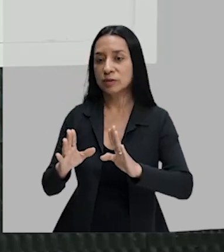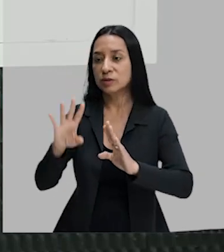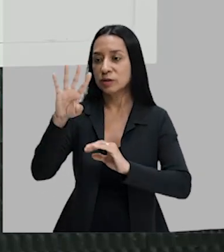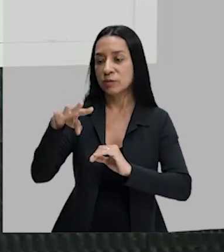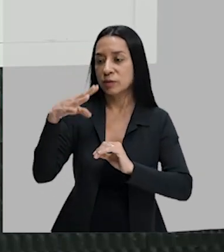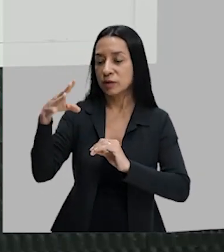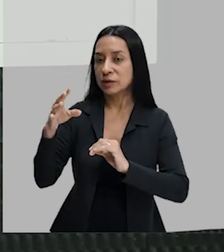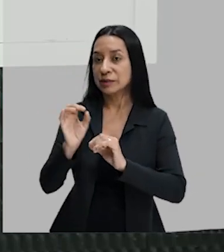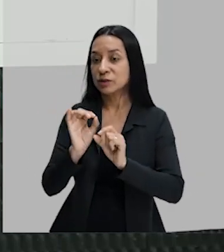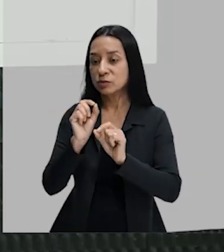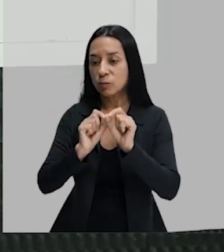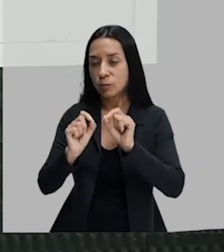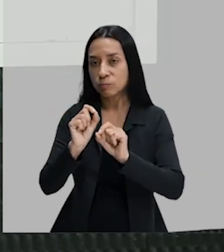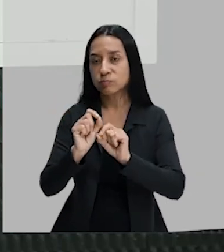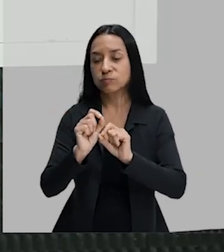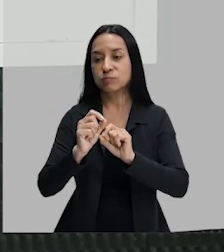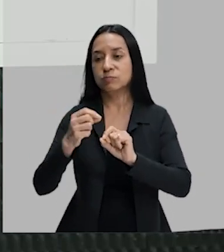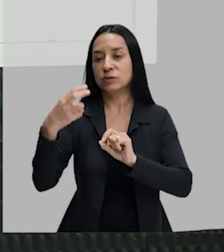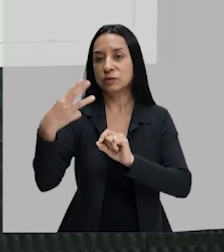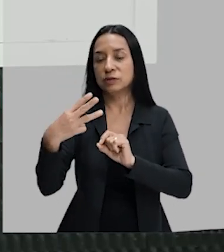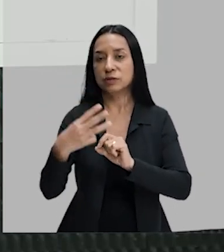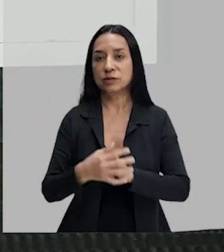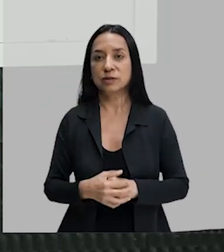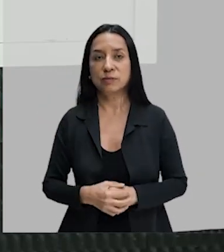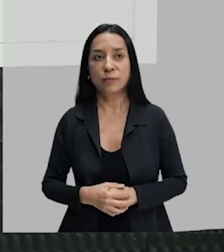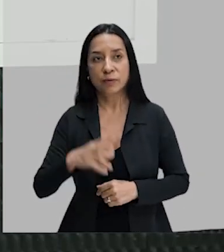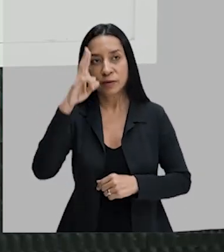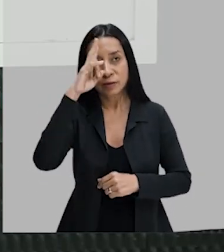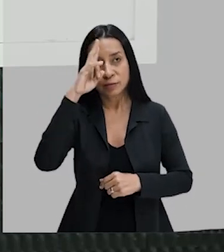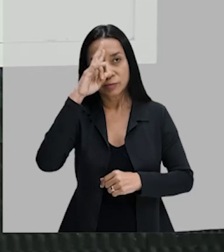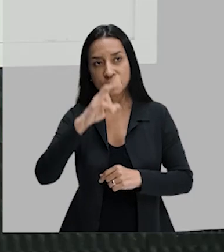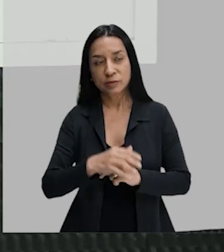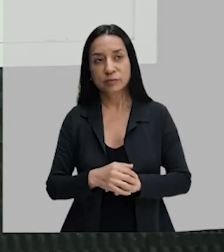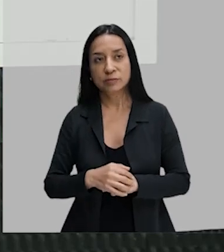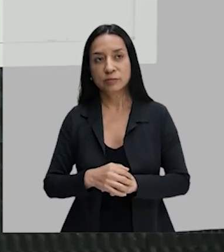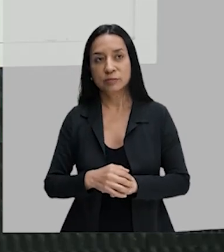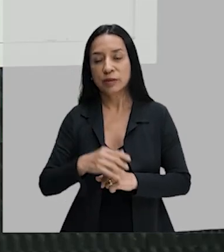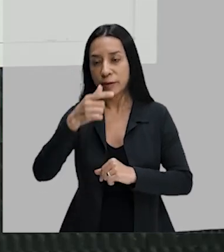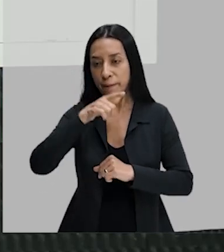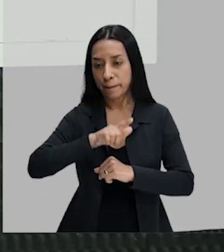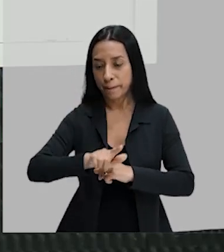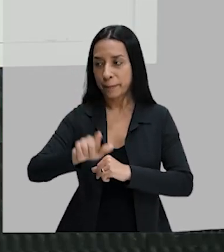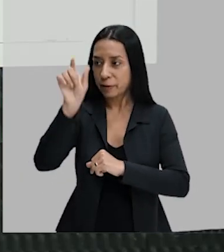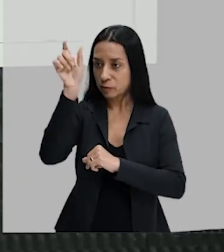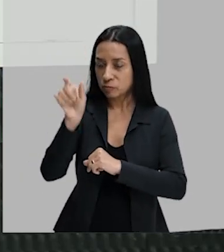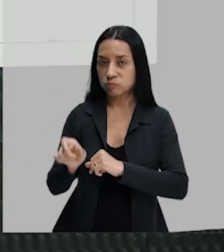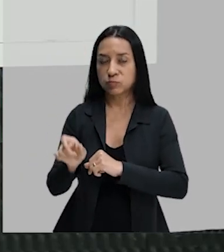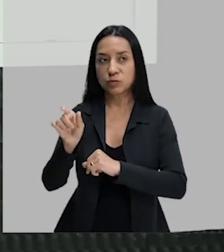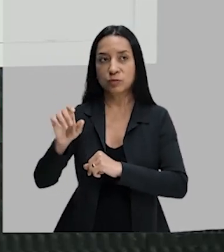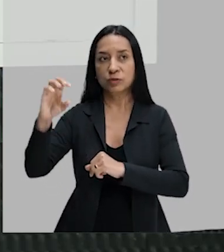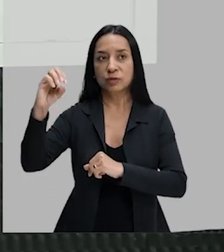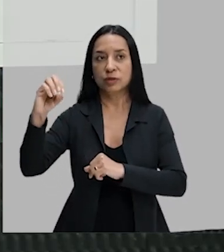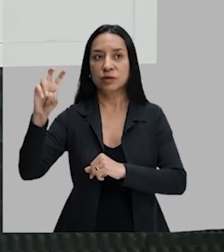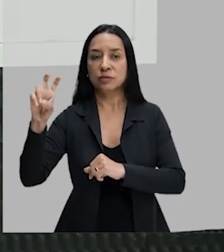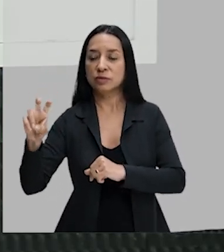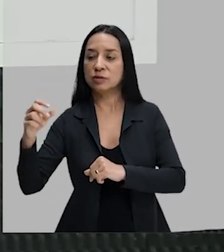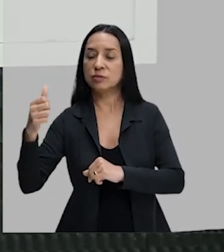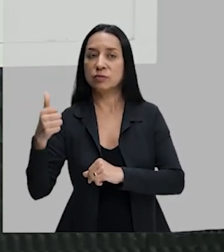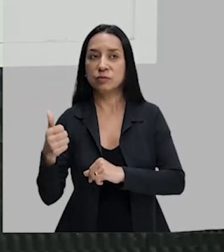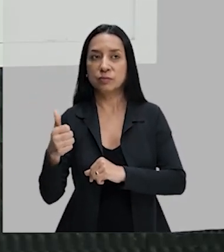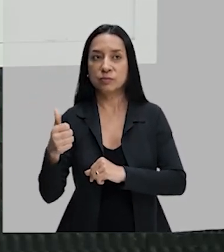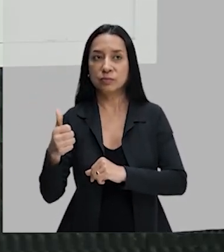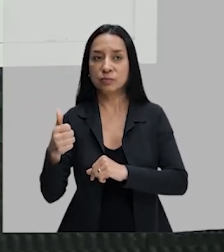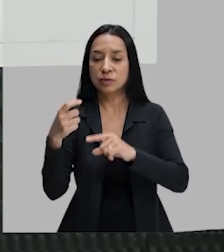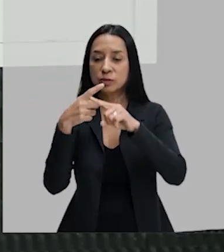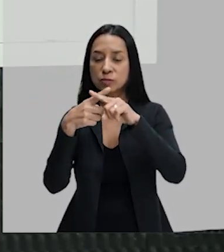segunda coluna. 2, 0, 5 e 1. E aí vai multiplicando as